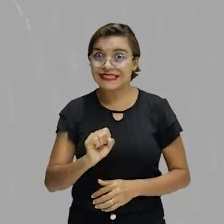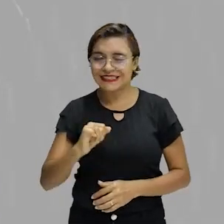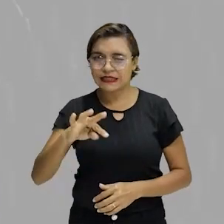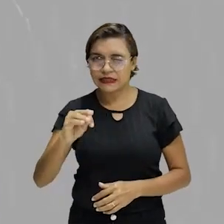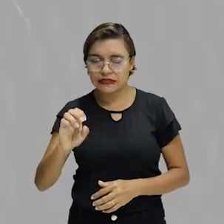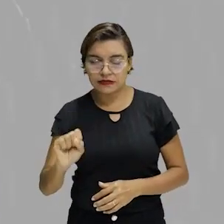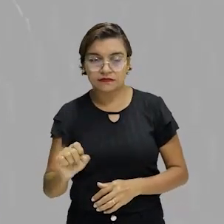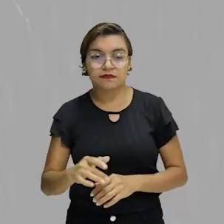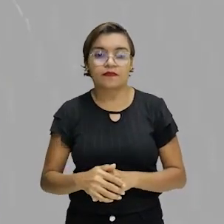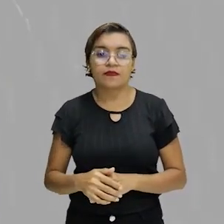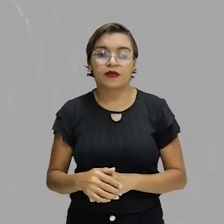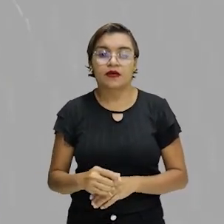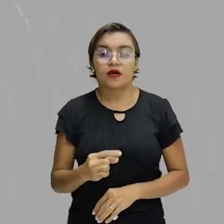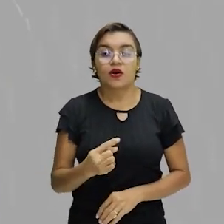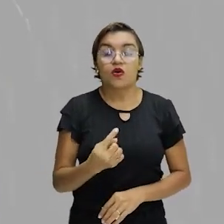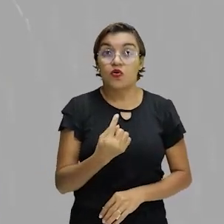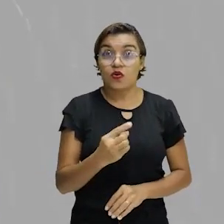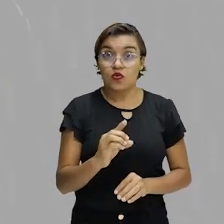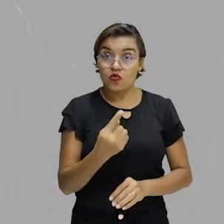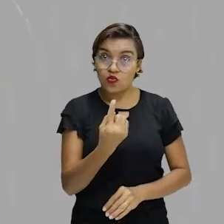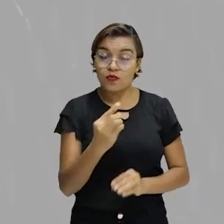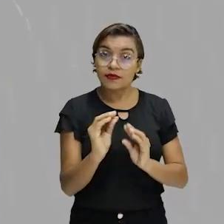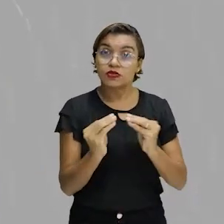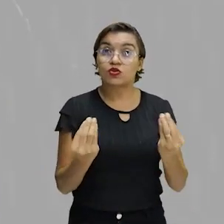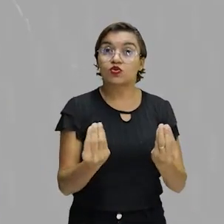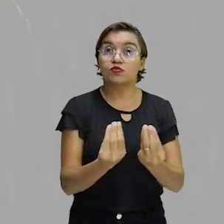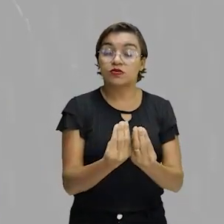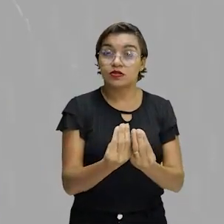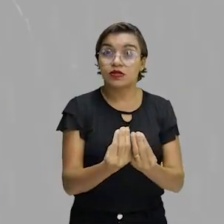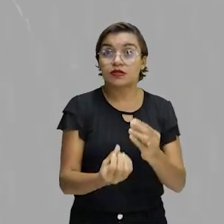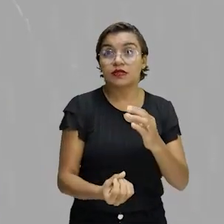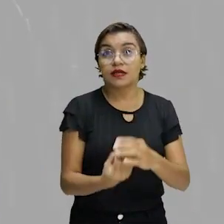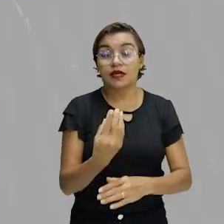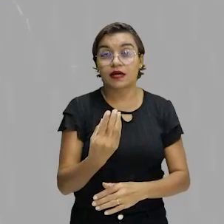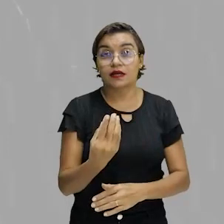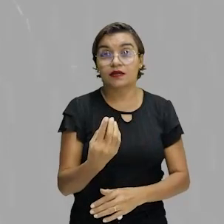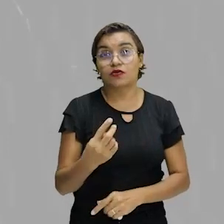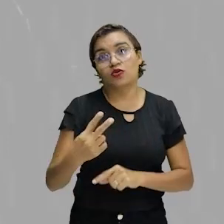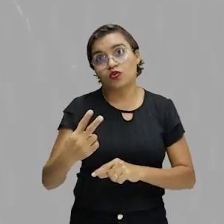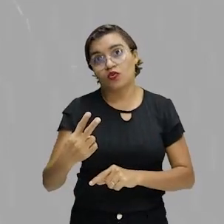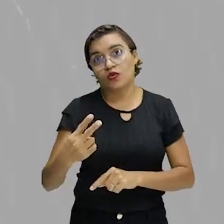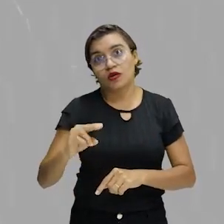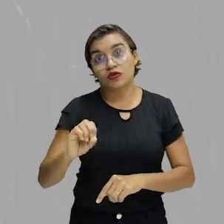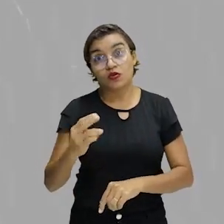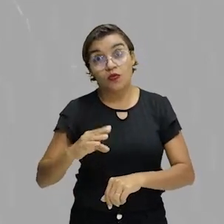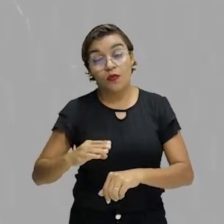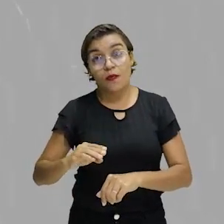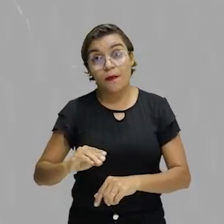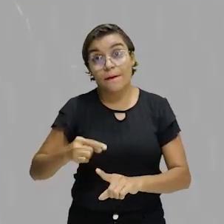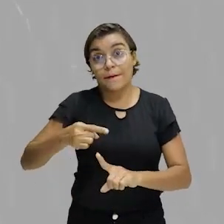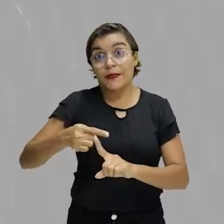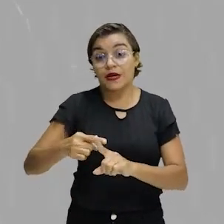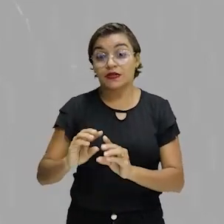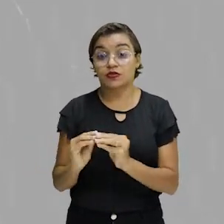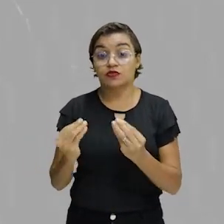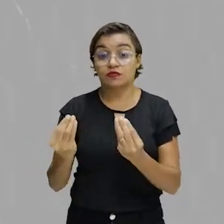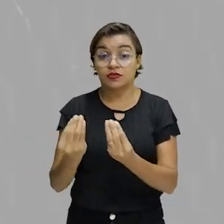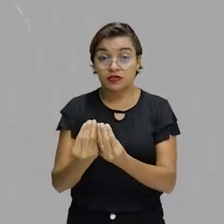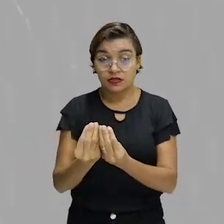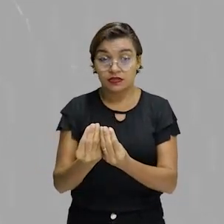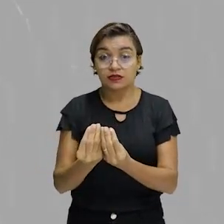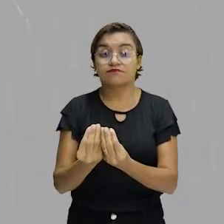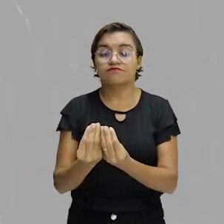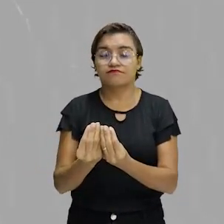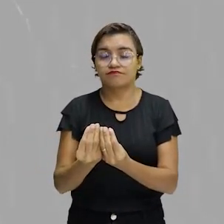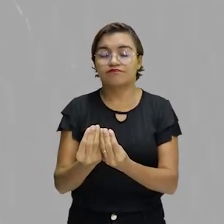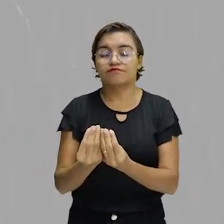decompondo em dois ou mais substâncias duas ou mais substâncias nós vamos ter a reação de decomposição ou reação de